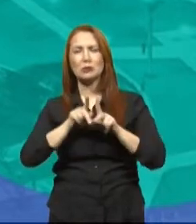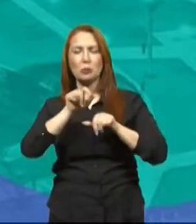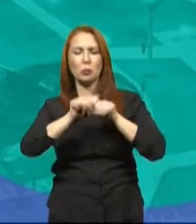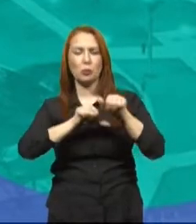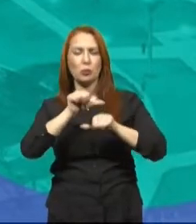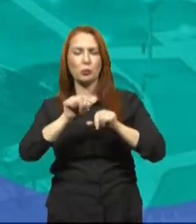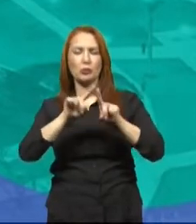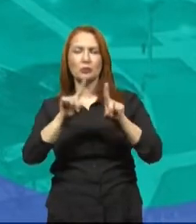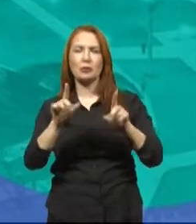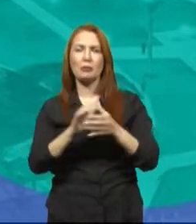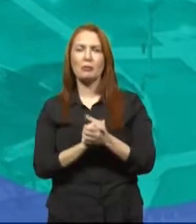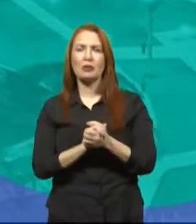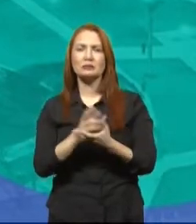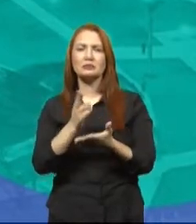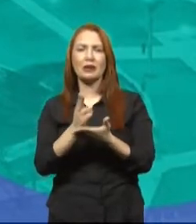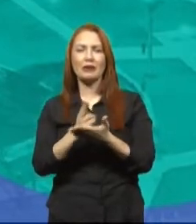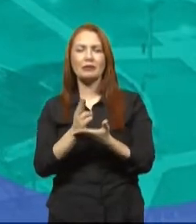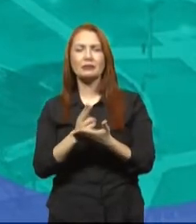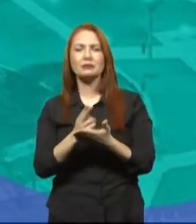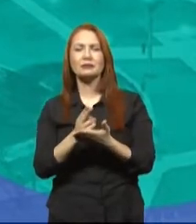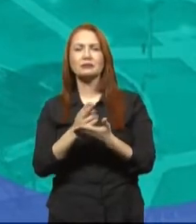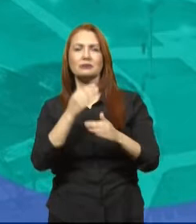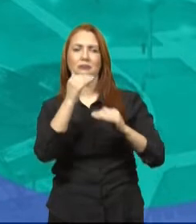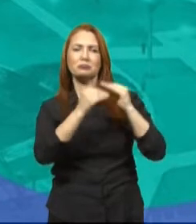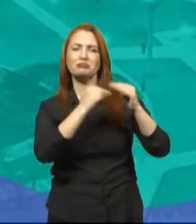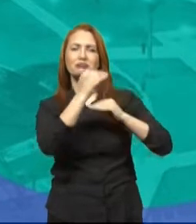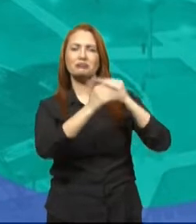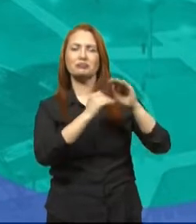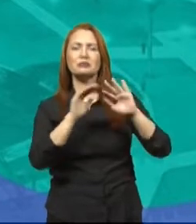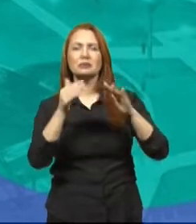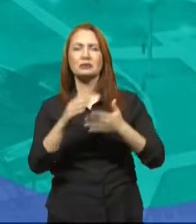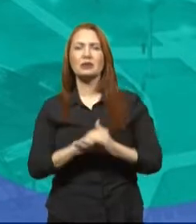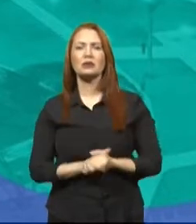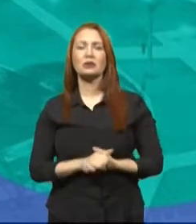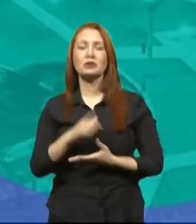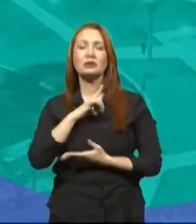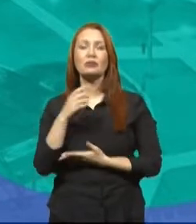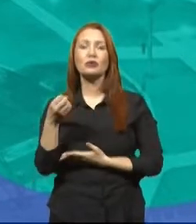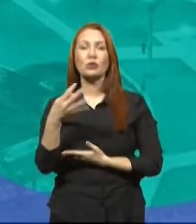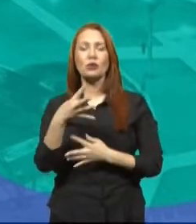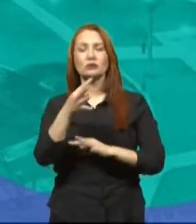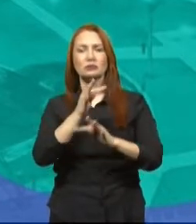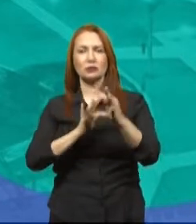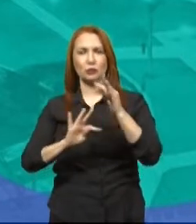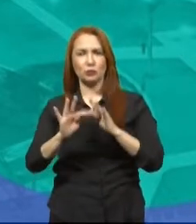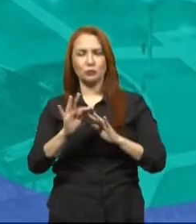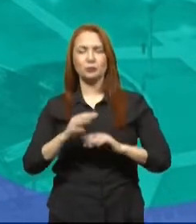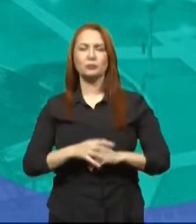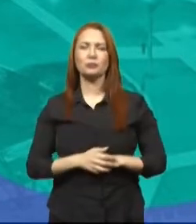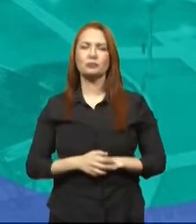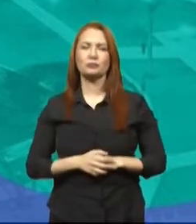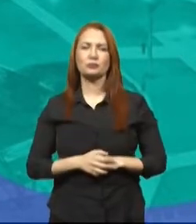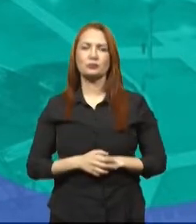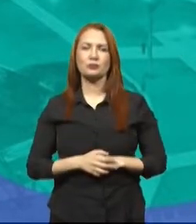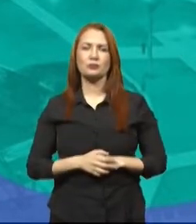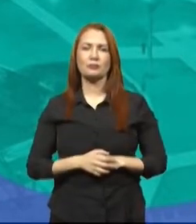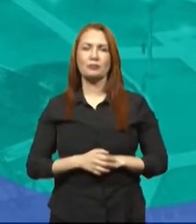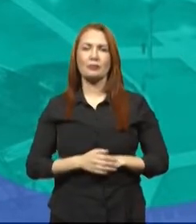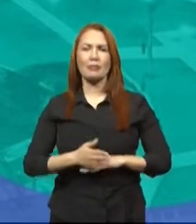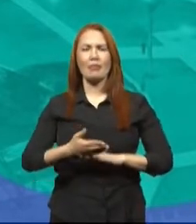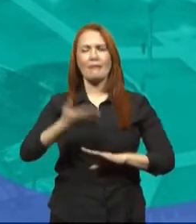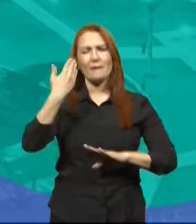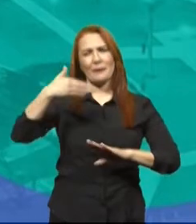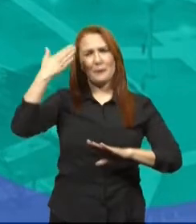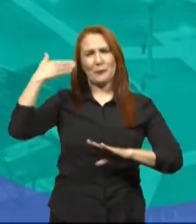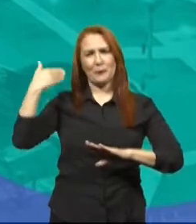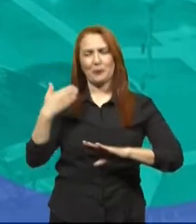alguns marcos onde grandes players foram surgindo quando novas tecnologias disruptivas surgiram. Lá, quando a internet surgiu, lá,